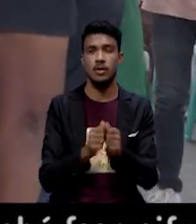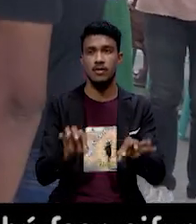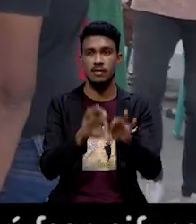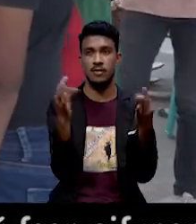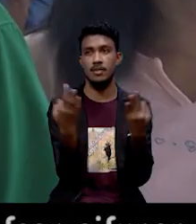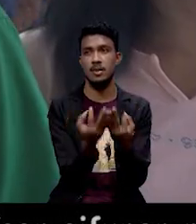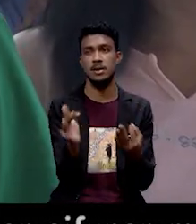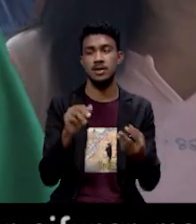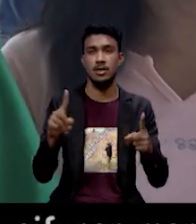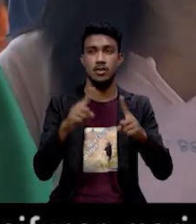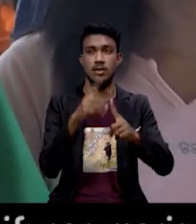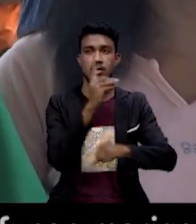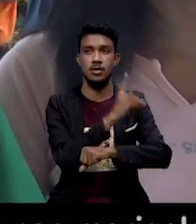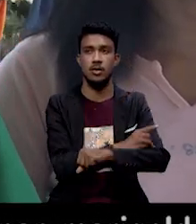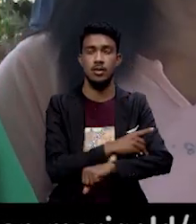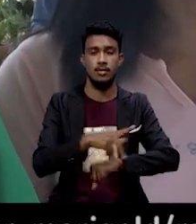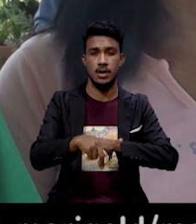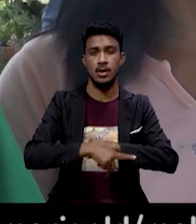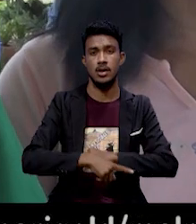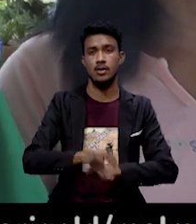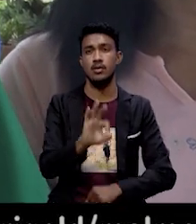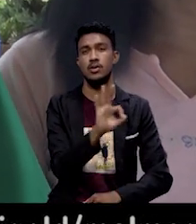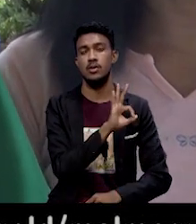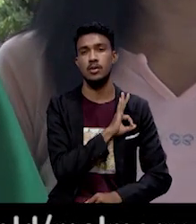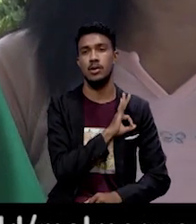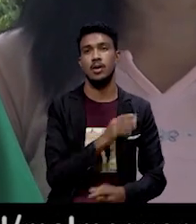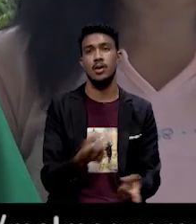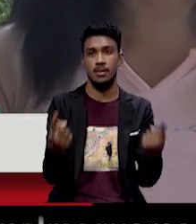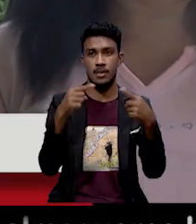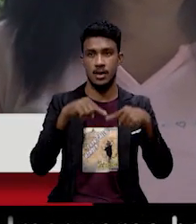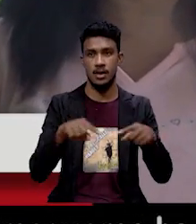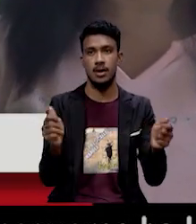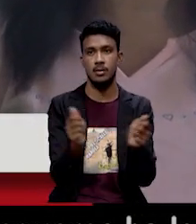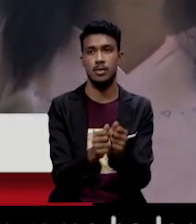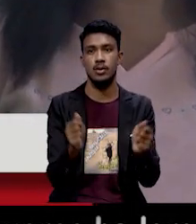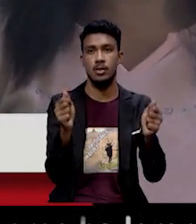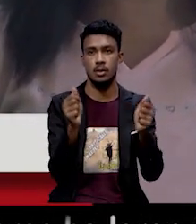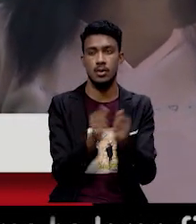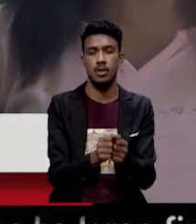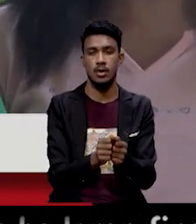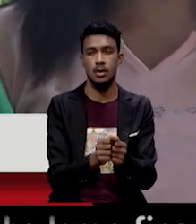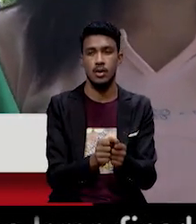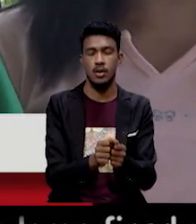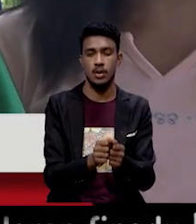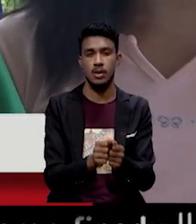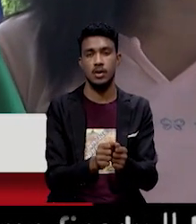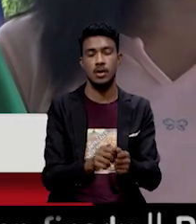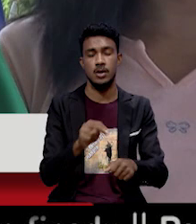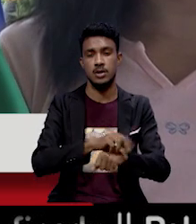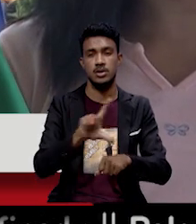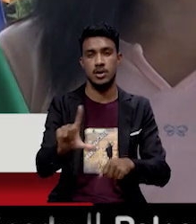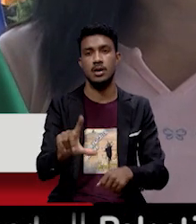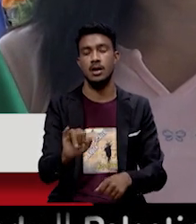lorong be estrutura nasional partido Kunto Nien, mai han mai hamutu ko conselheiro nasional nebe atang